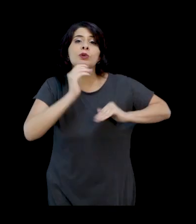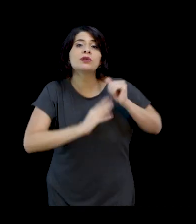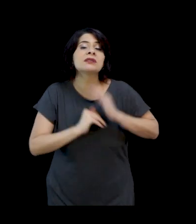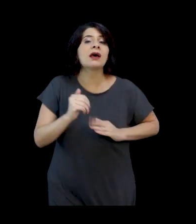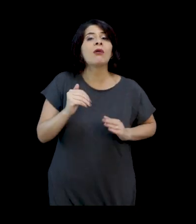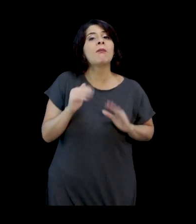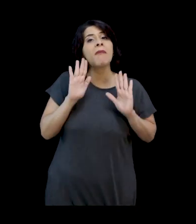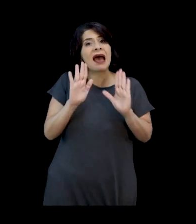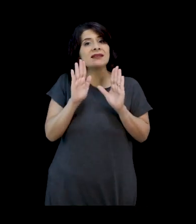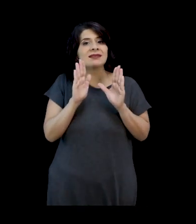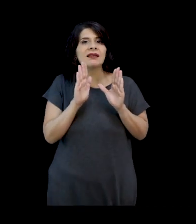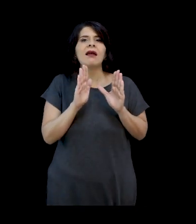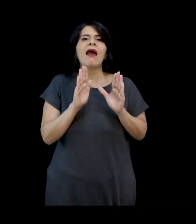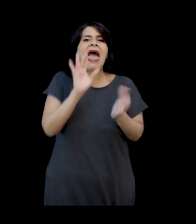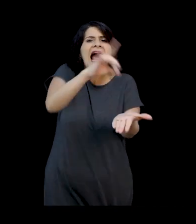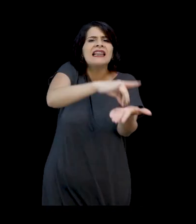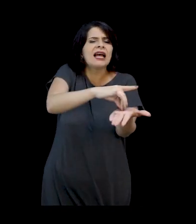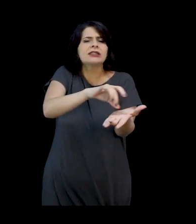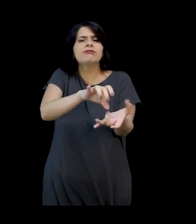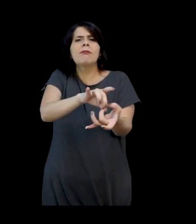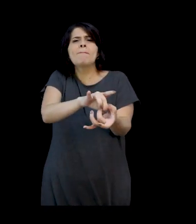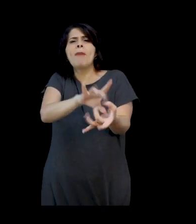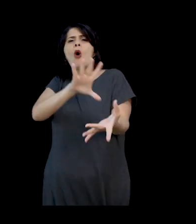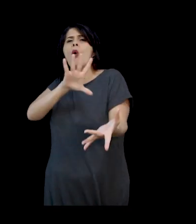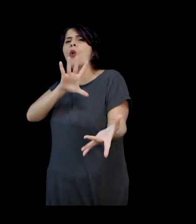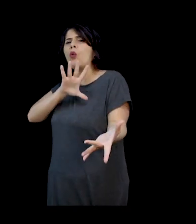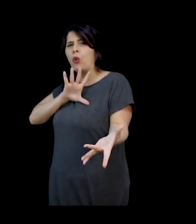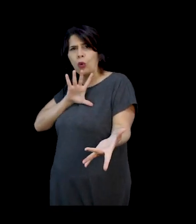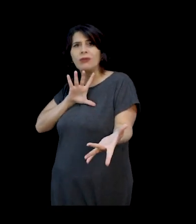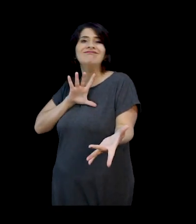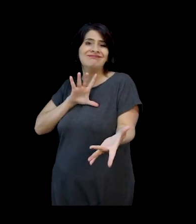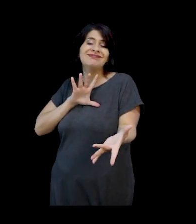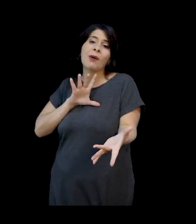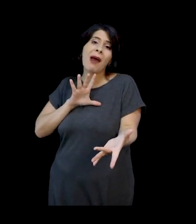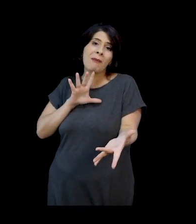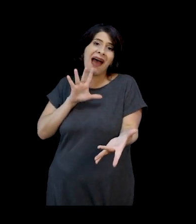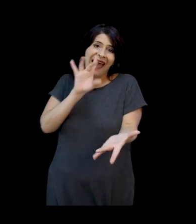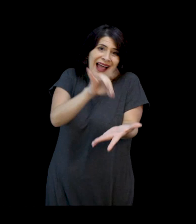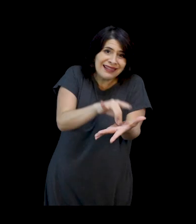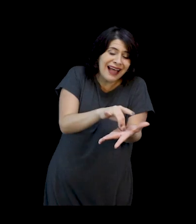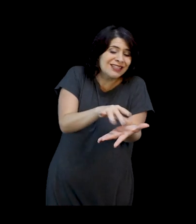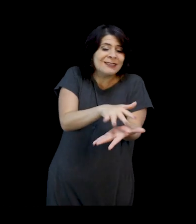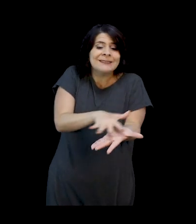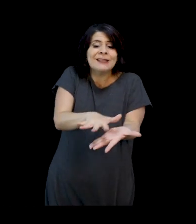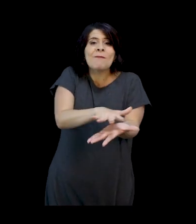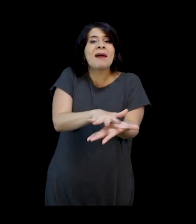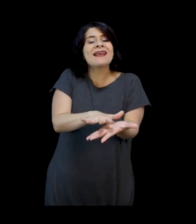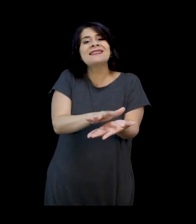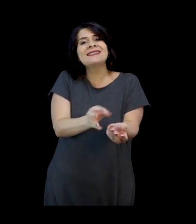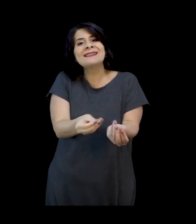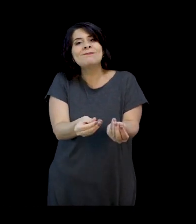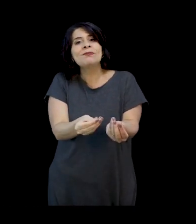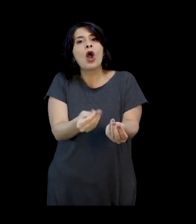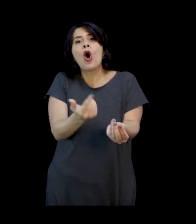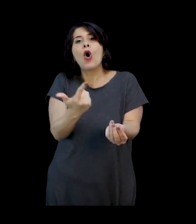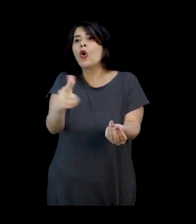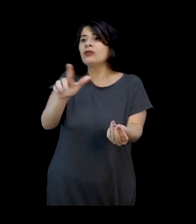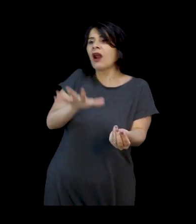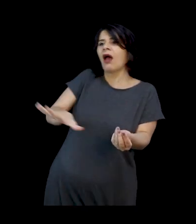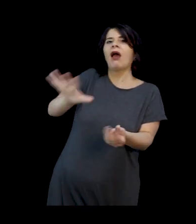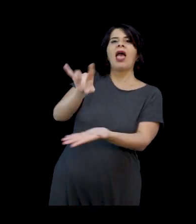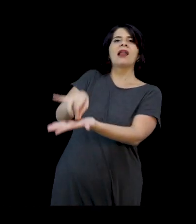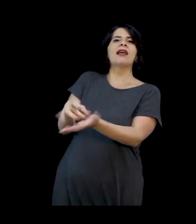de tecnologia de produção de um saber já desvinculado da realidade, vira uma linguagem que acaba criando uma outra